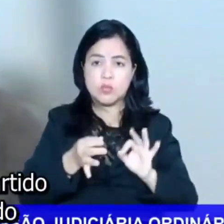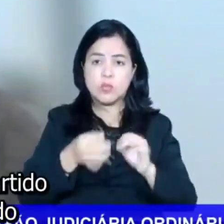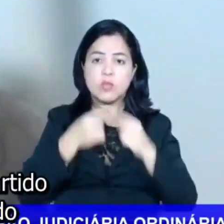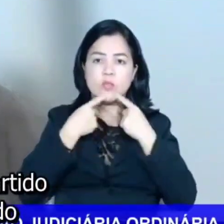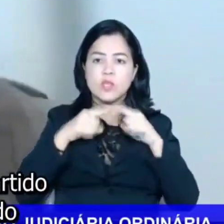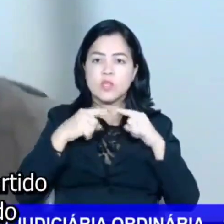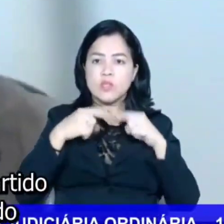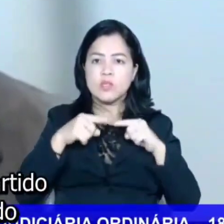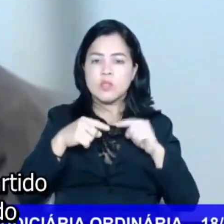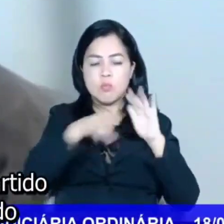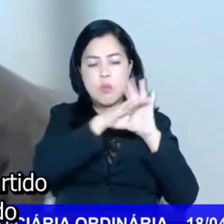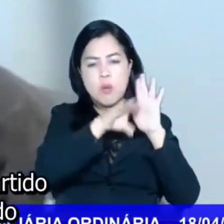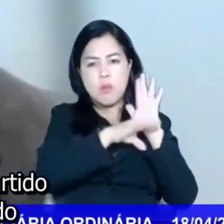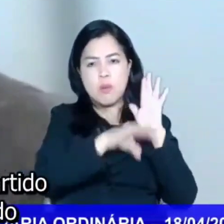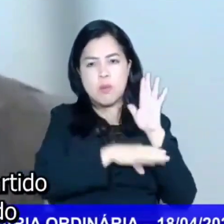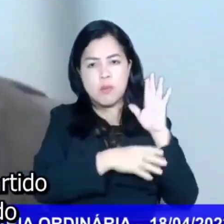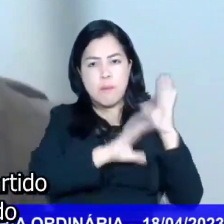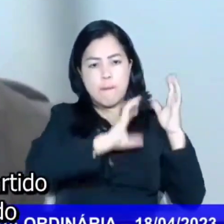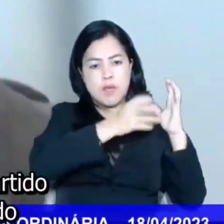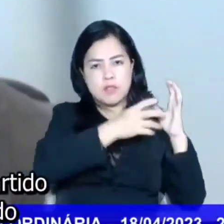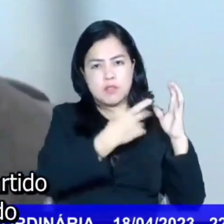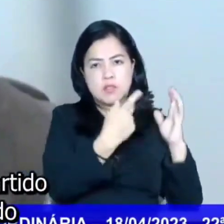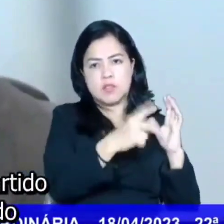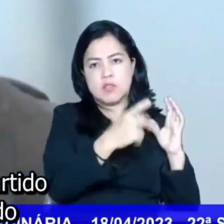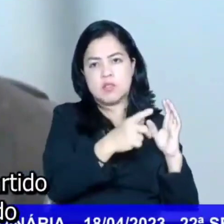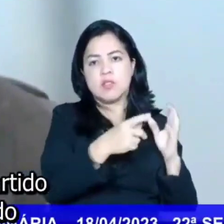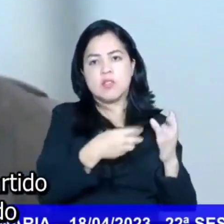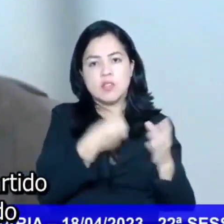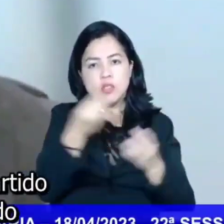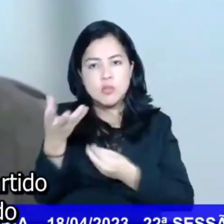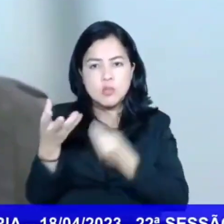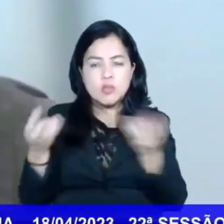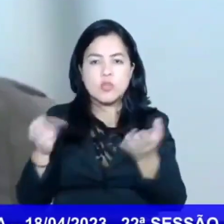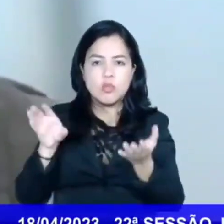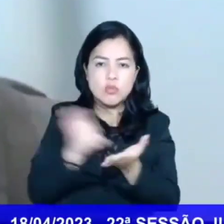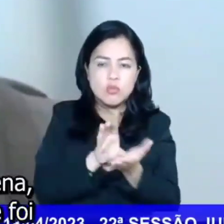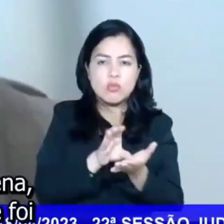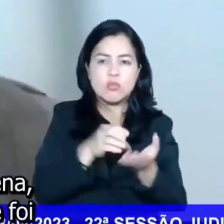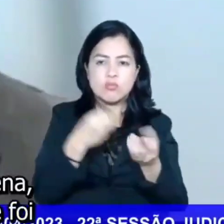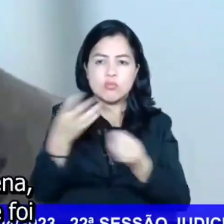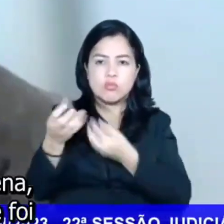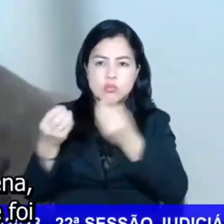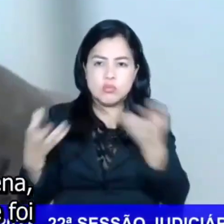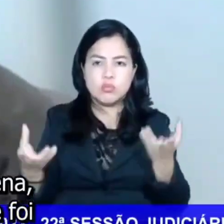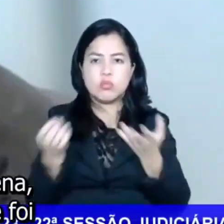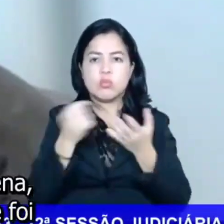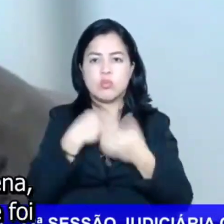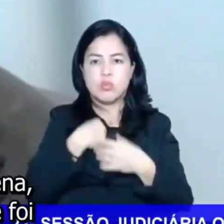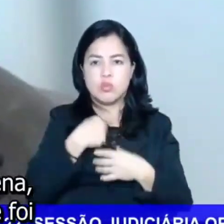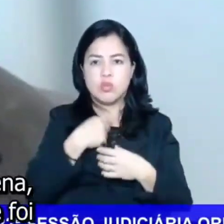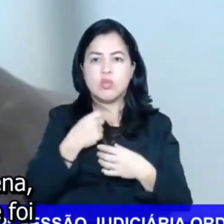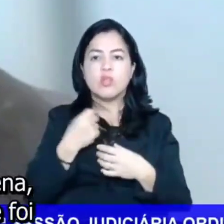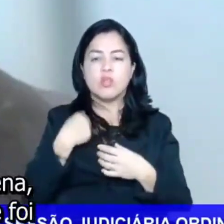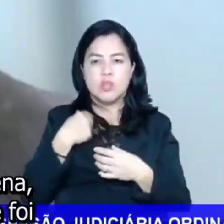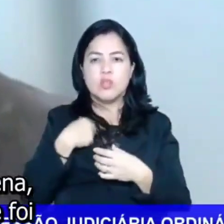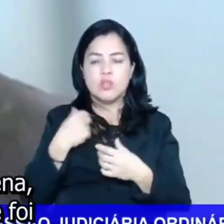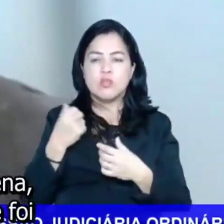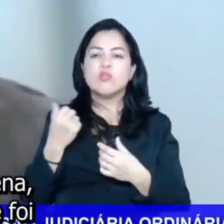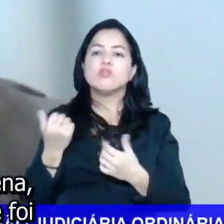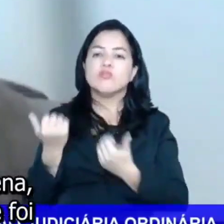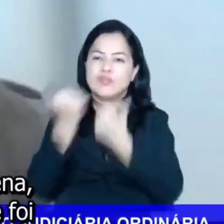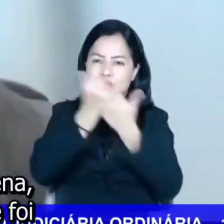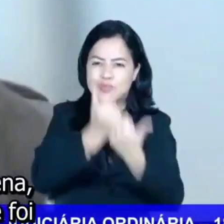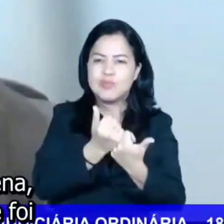critérios adotados pelo Partido Verde para a distribuição de recursos em Jufet. Eu falo em nome do senhor José Luiz